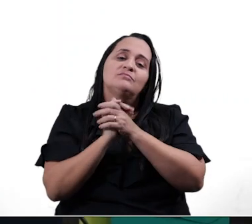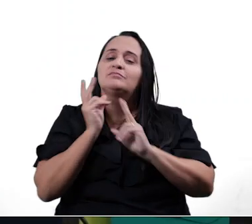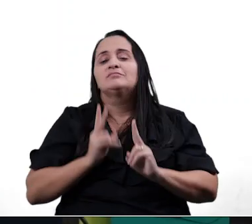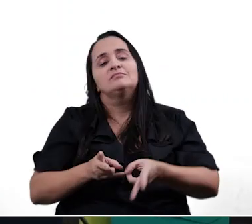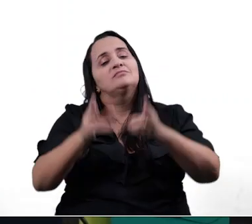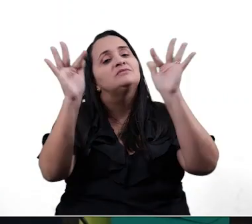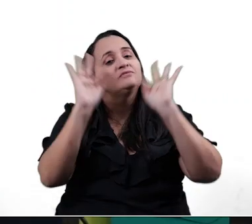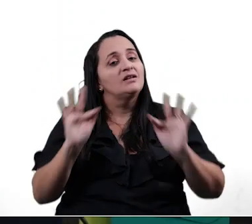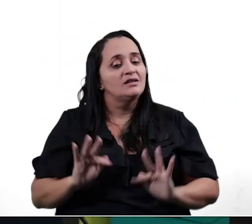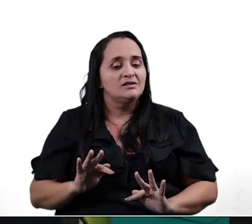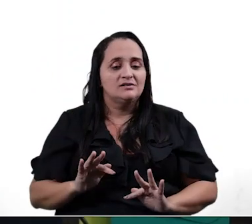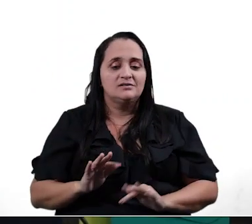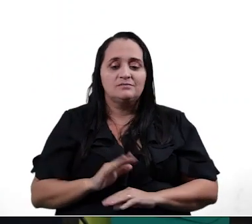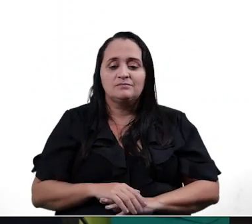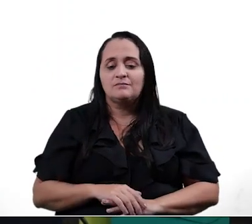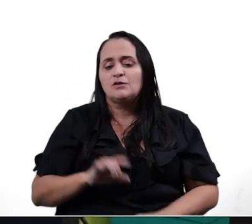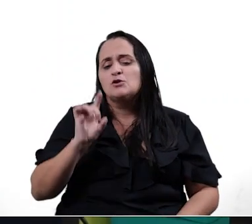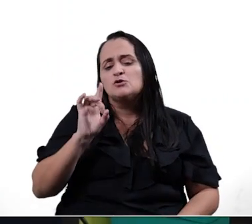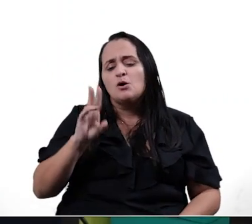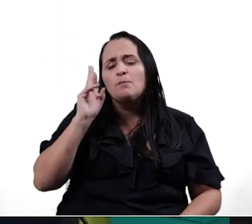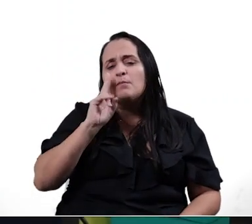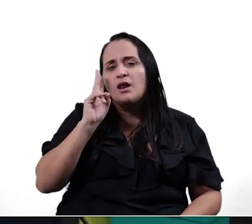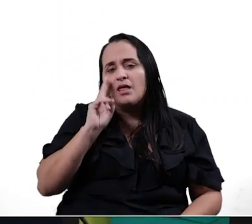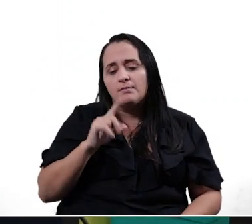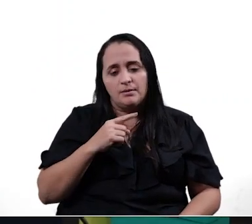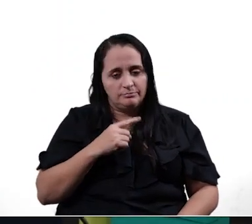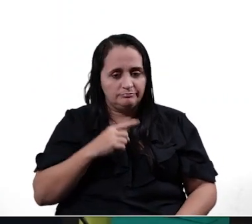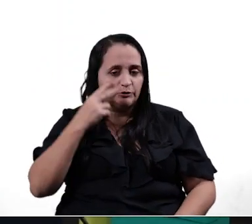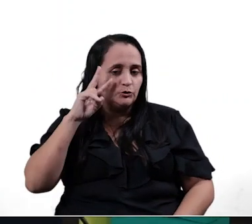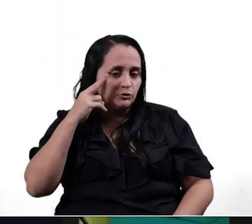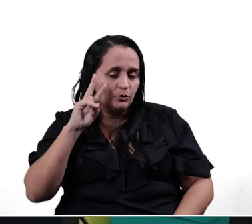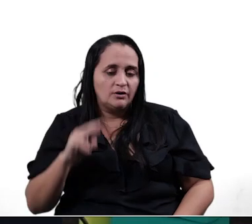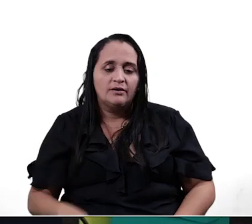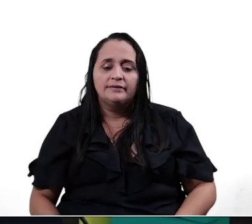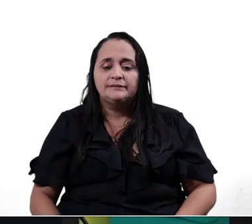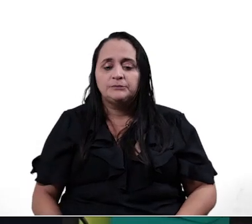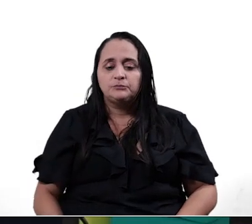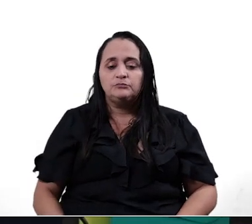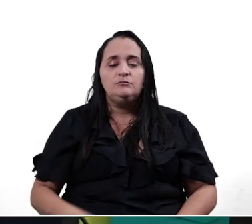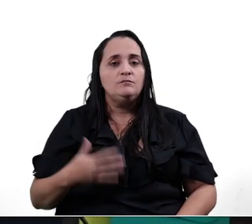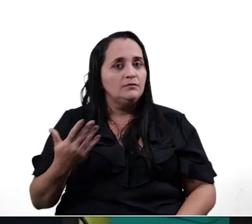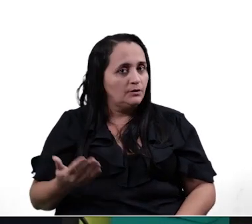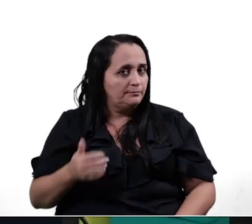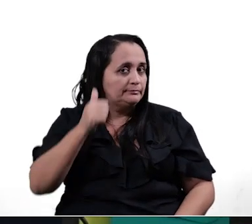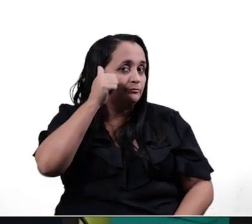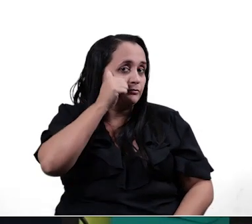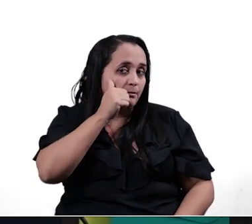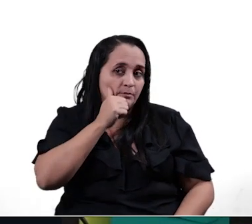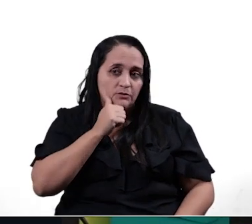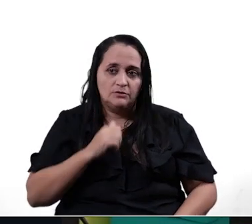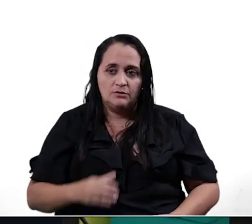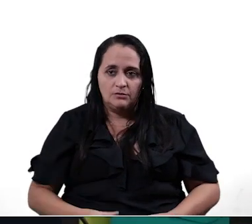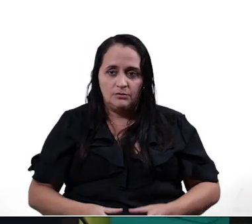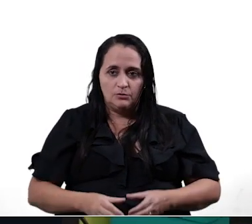só para a gente relembrar, pincelar pela história. Então, a Rapunzel vivia naquela torre, presa por